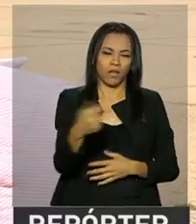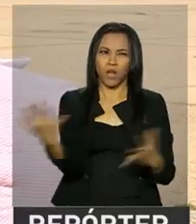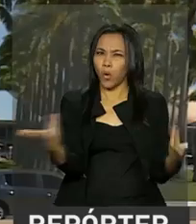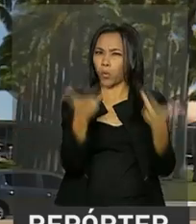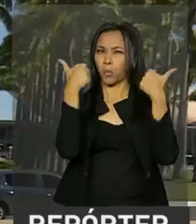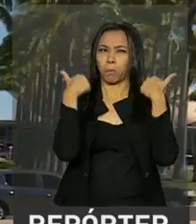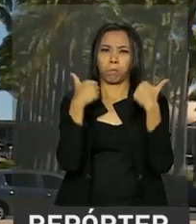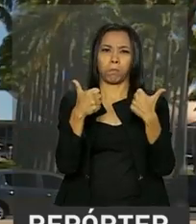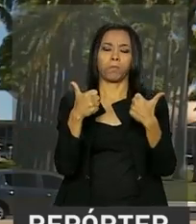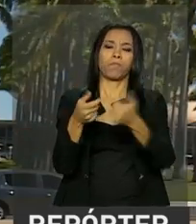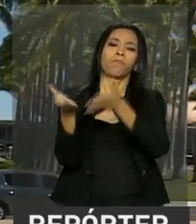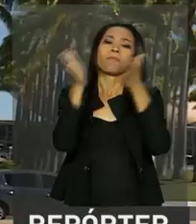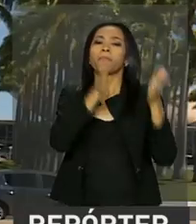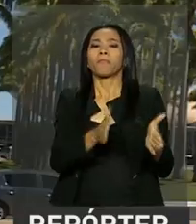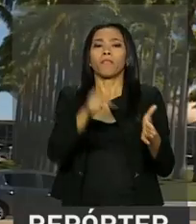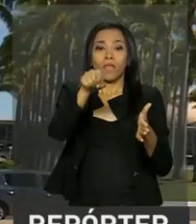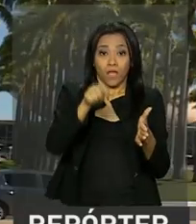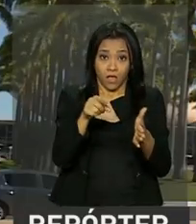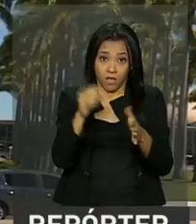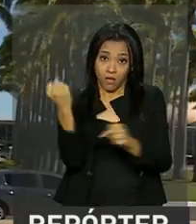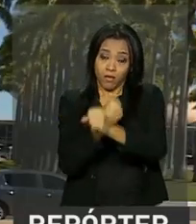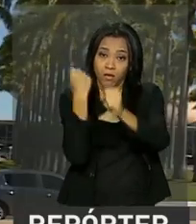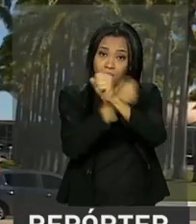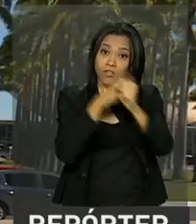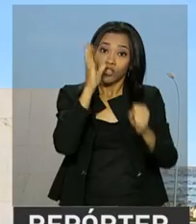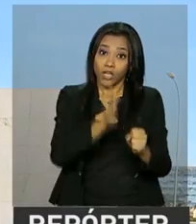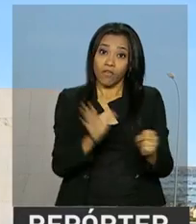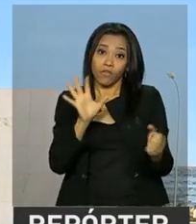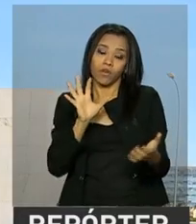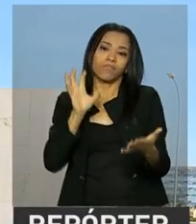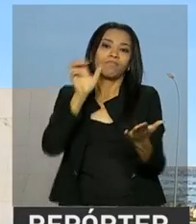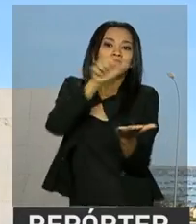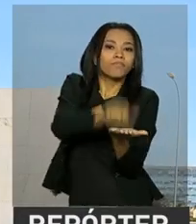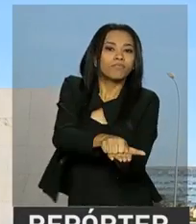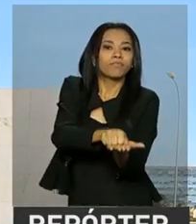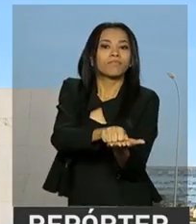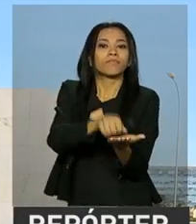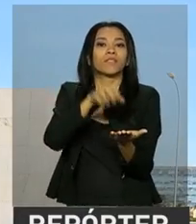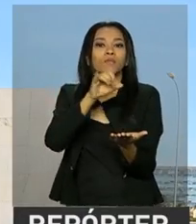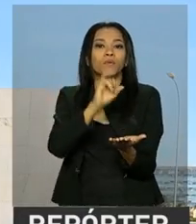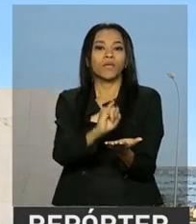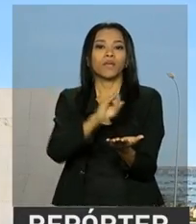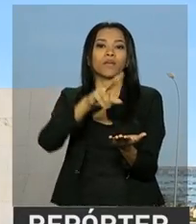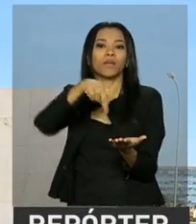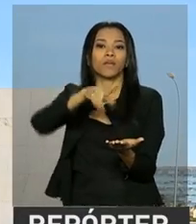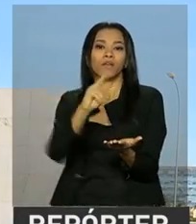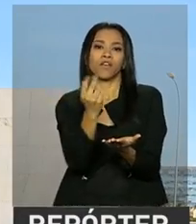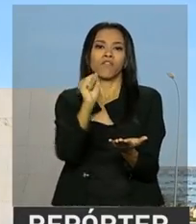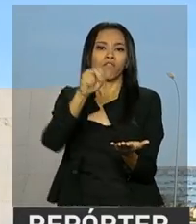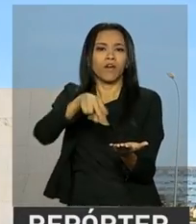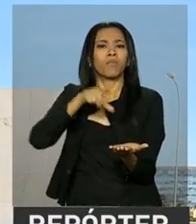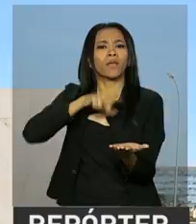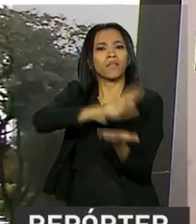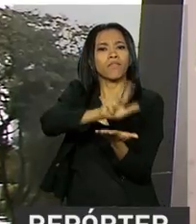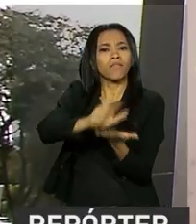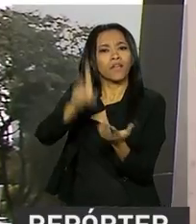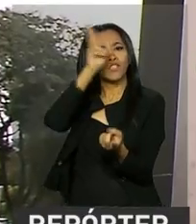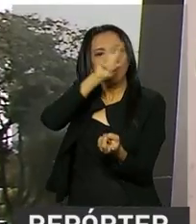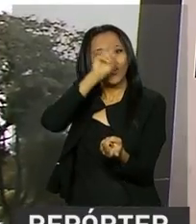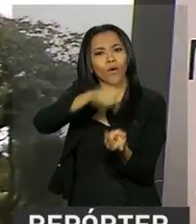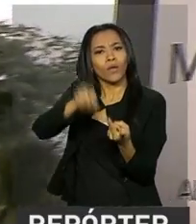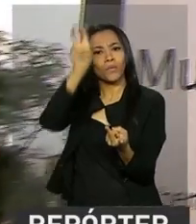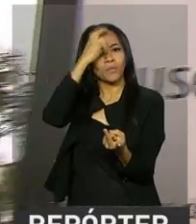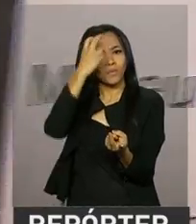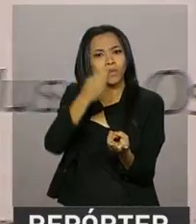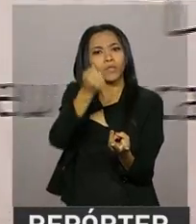o menor trabalho de oscar niemayer foi tombado pelo iphan reunir elementos importantes para a história ea cultura do país com a